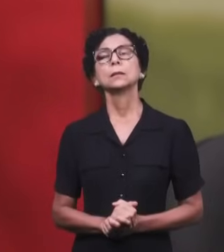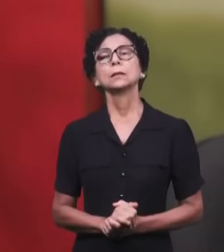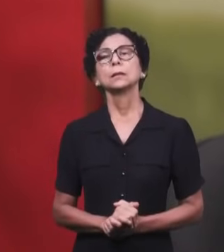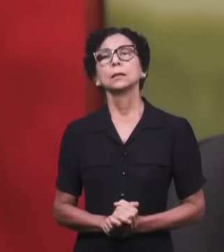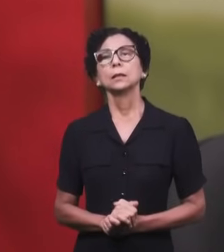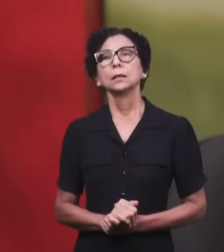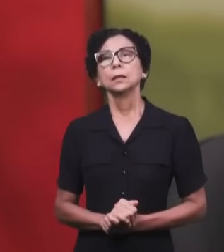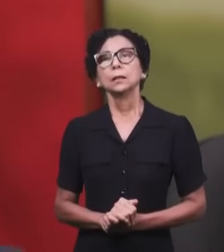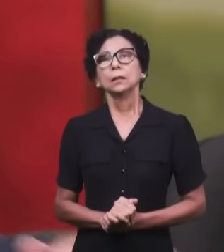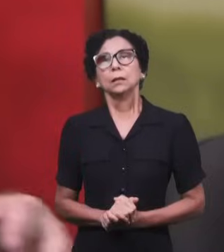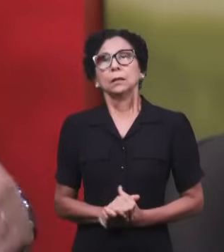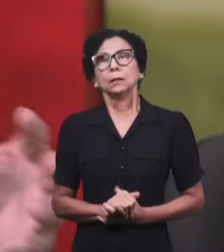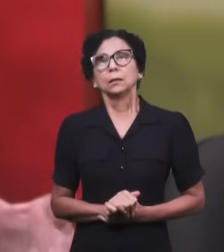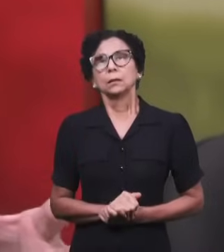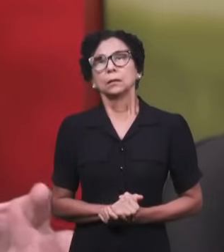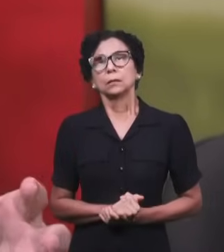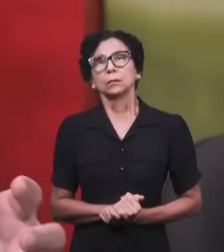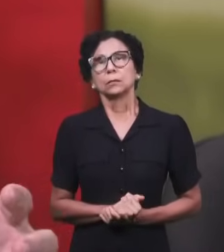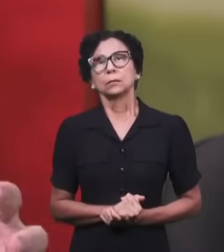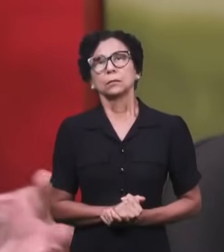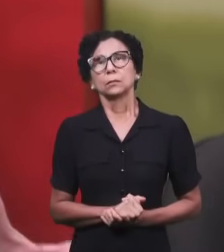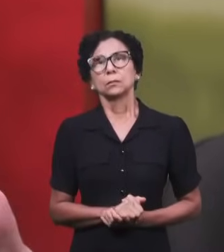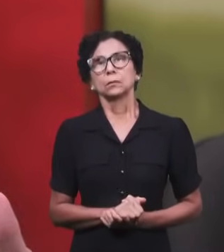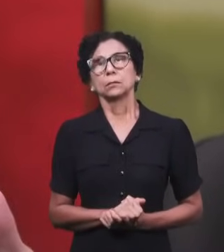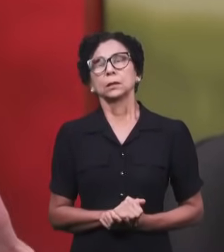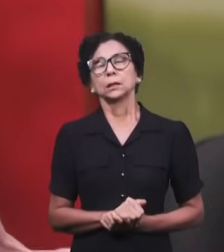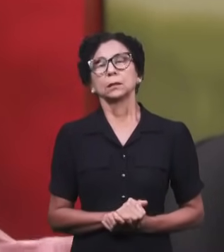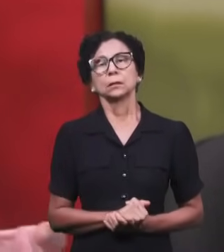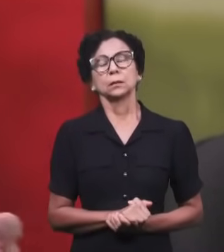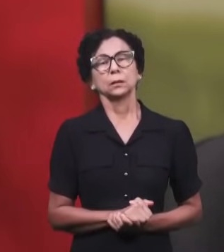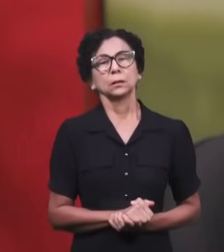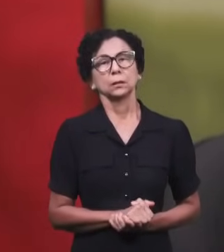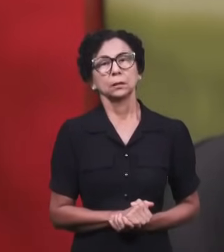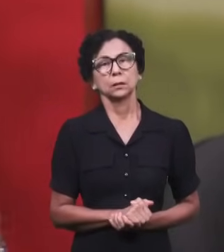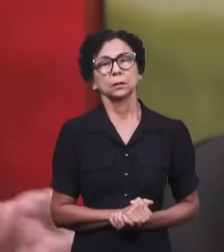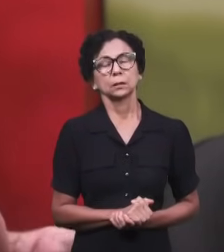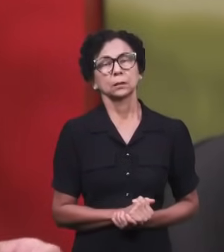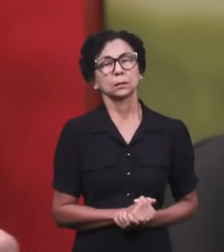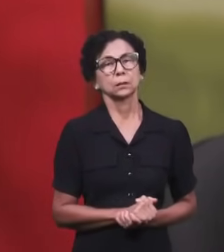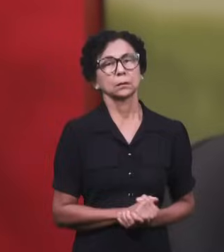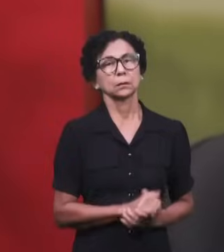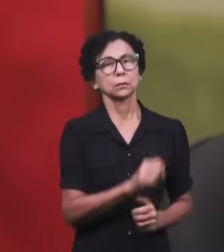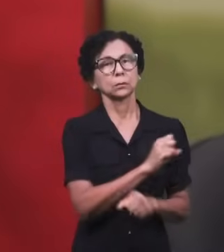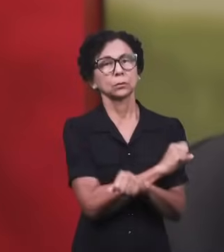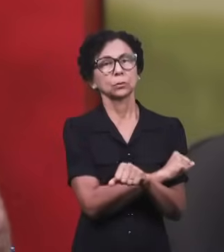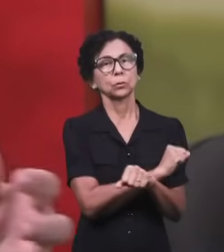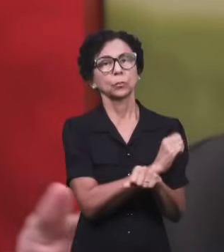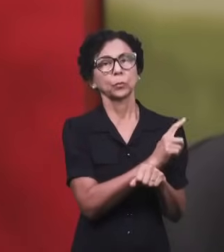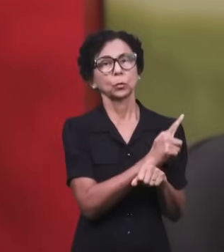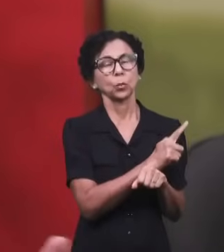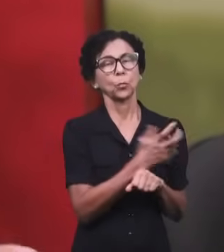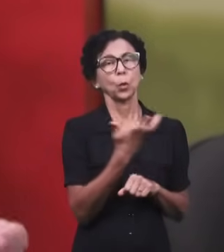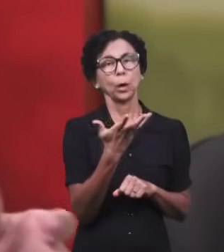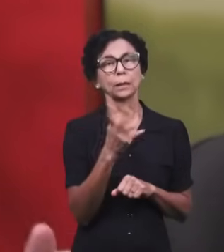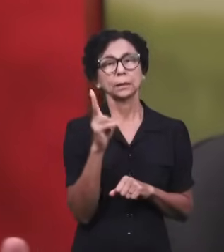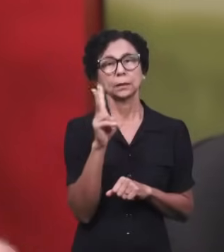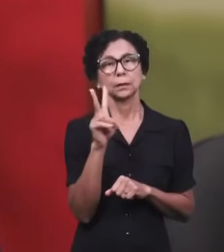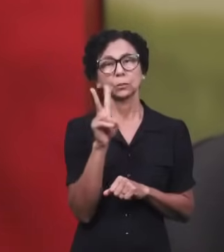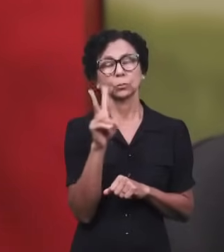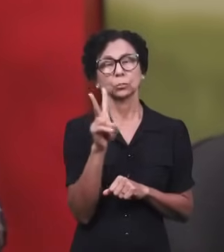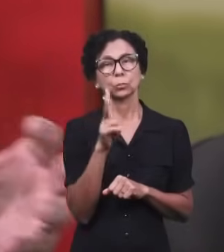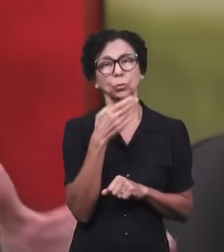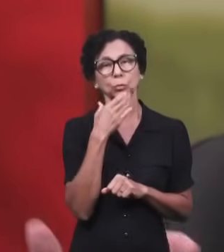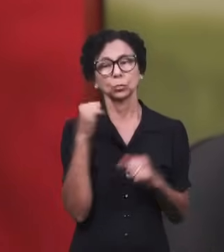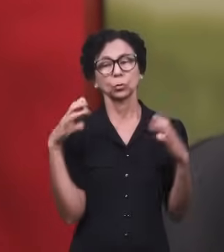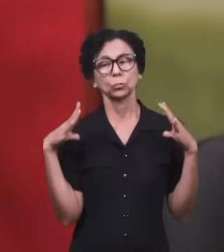entregar esses 2 varões. Eles queriam, era uma sociedade corrompida em termos de valores, uma sociedade corrompida em termos de comportamento, de escolha, até